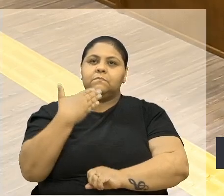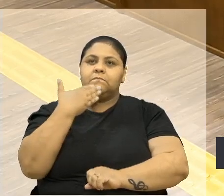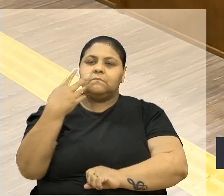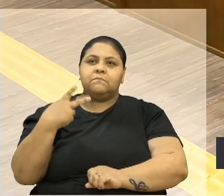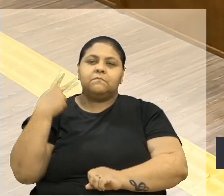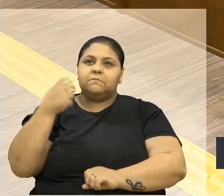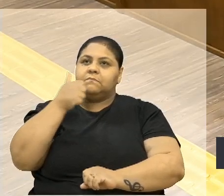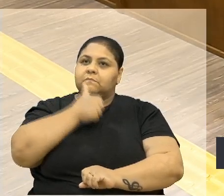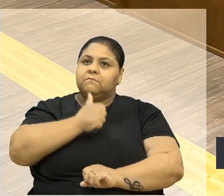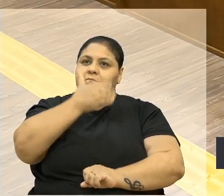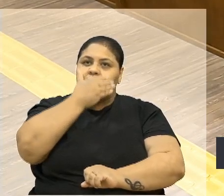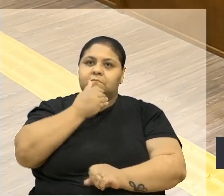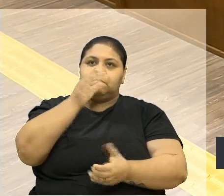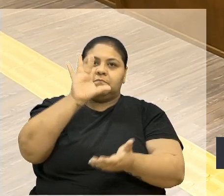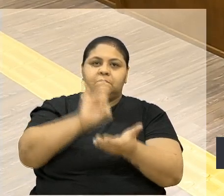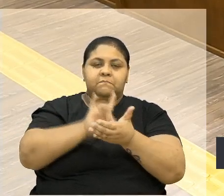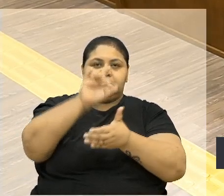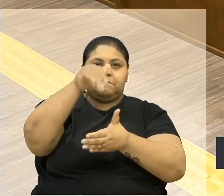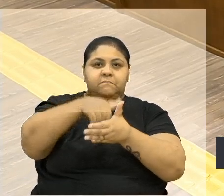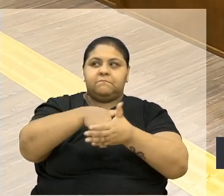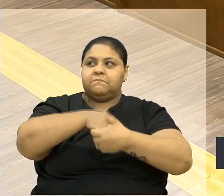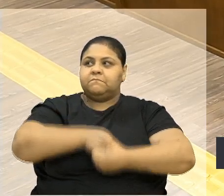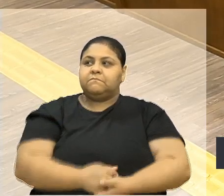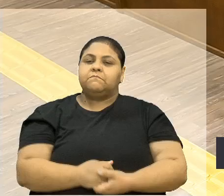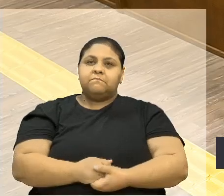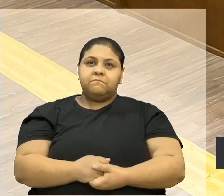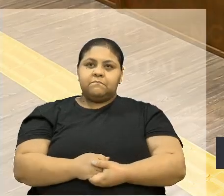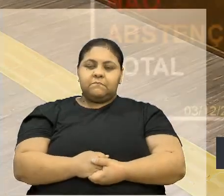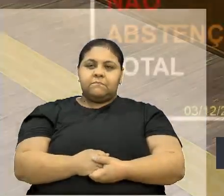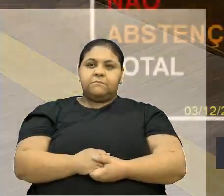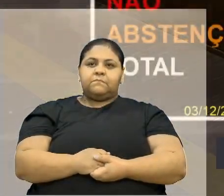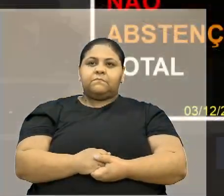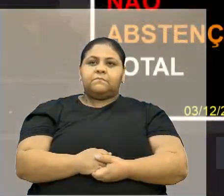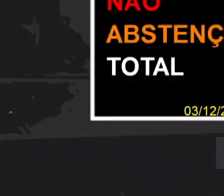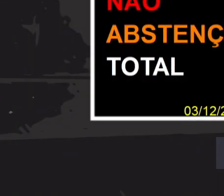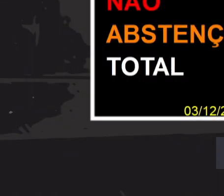Solicito às vereadoras e vereadores que registrem seus votos.